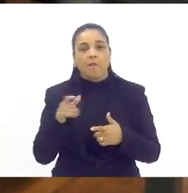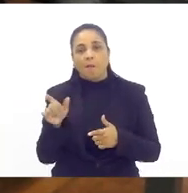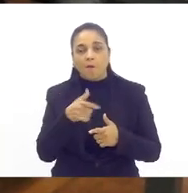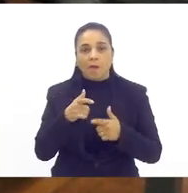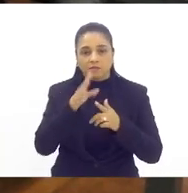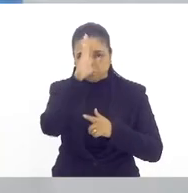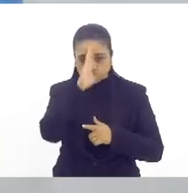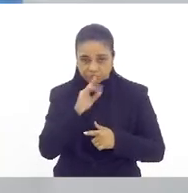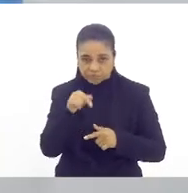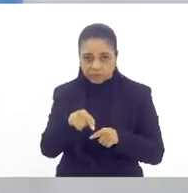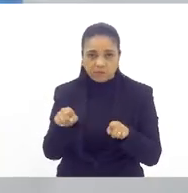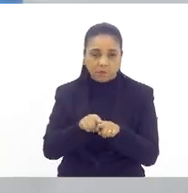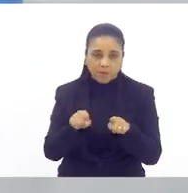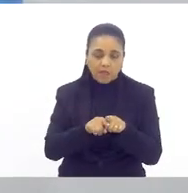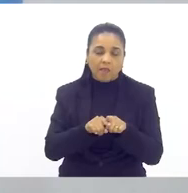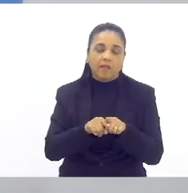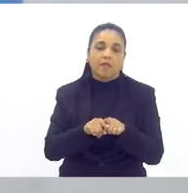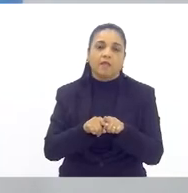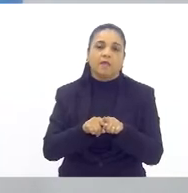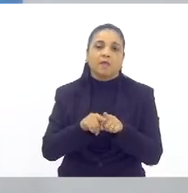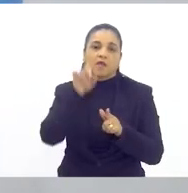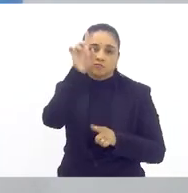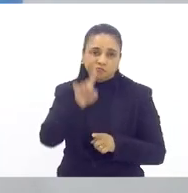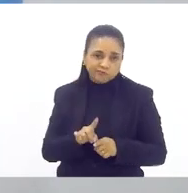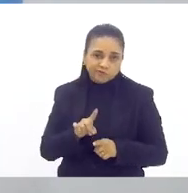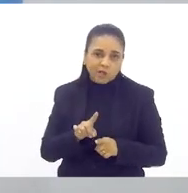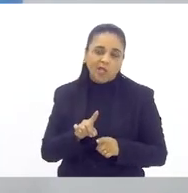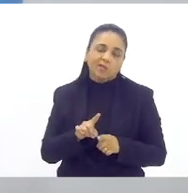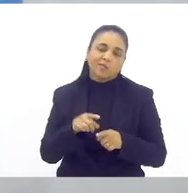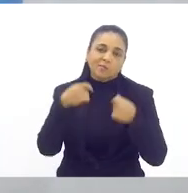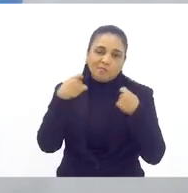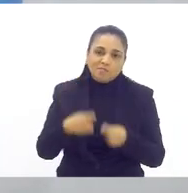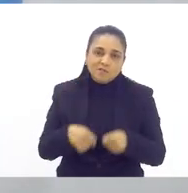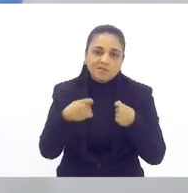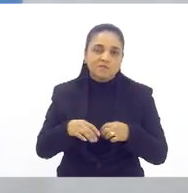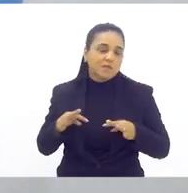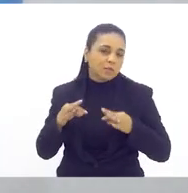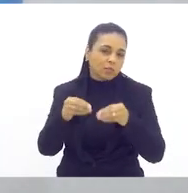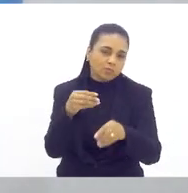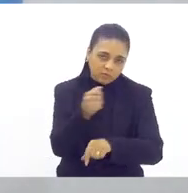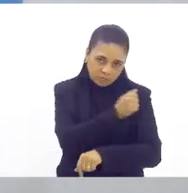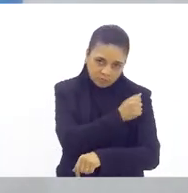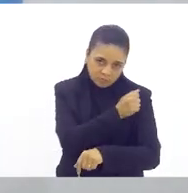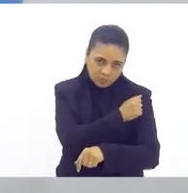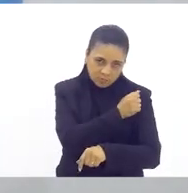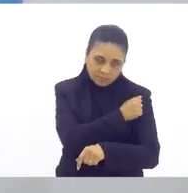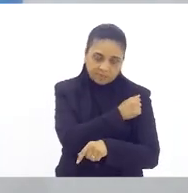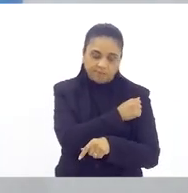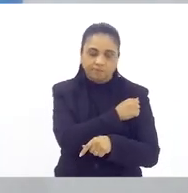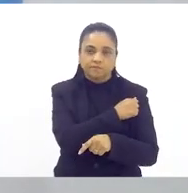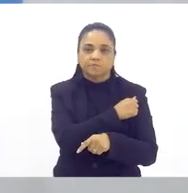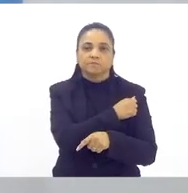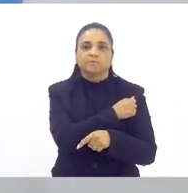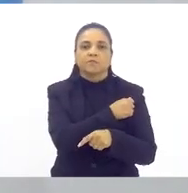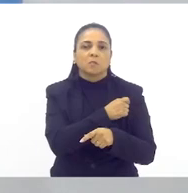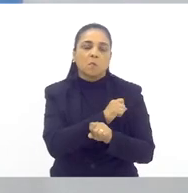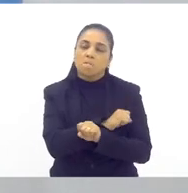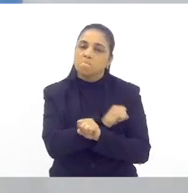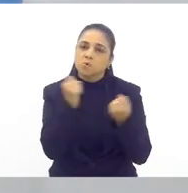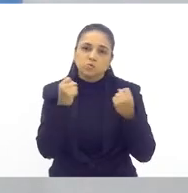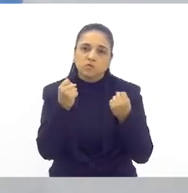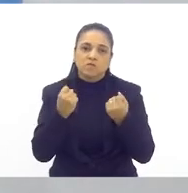livre já foi aqui esse direito e precisa chegar a todos os estudantes então não dá para a gente começar